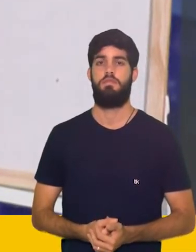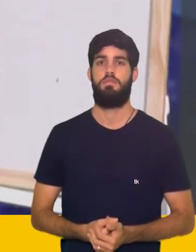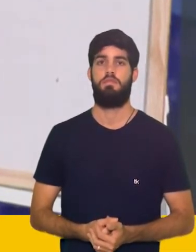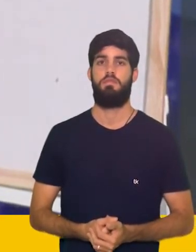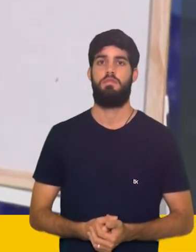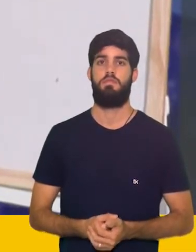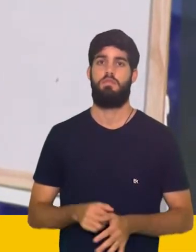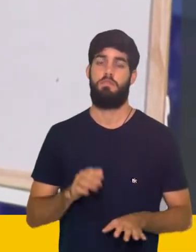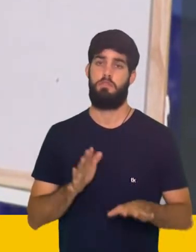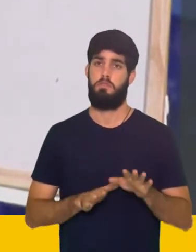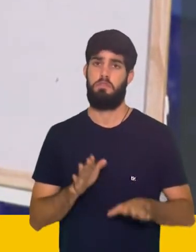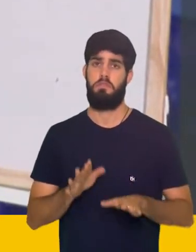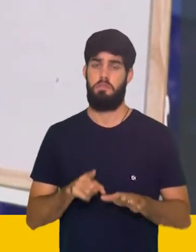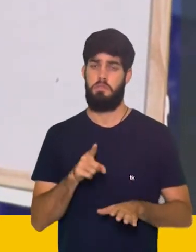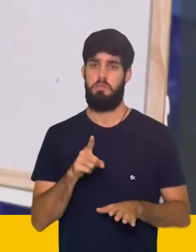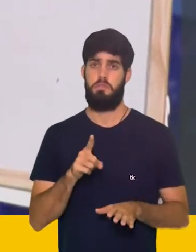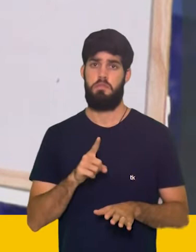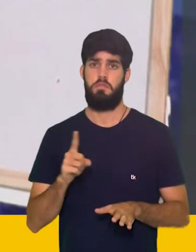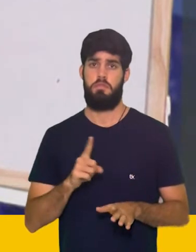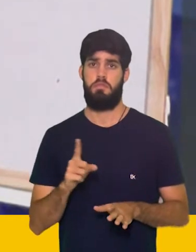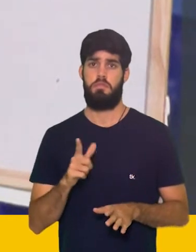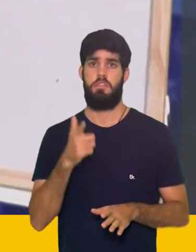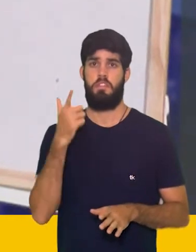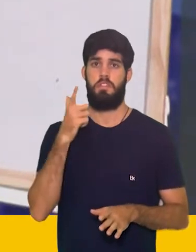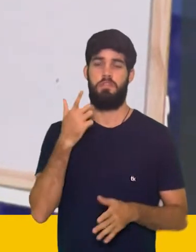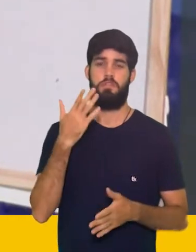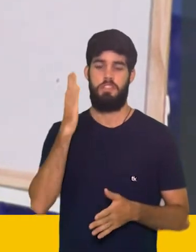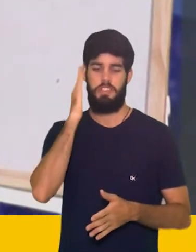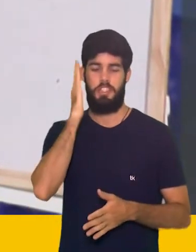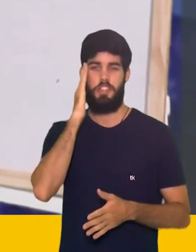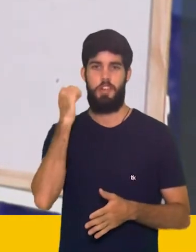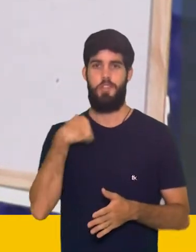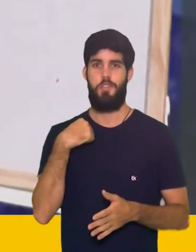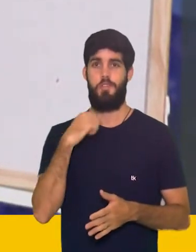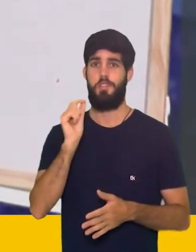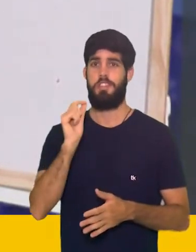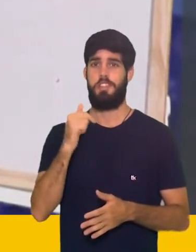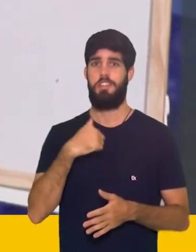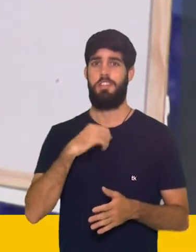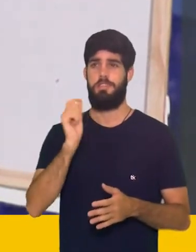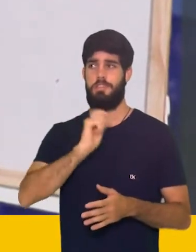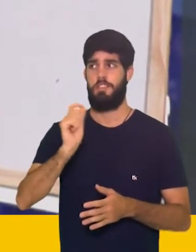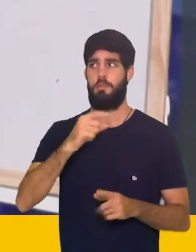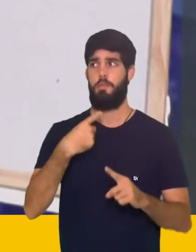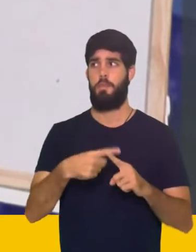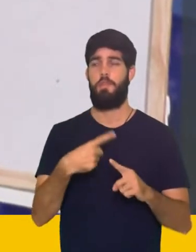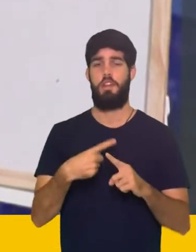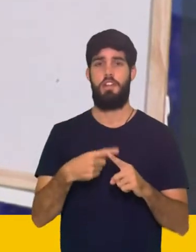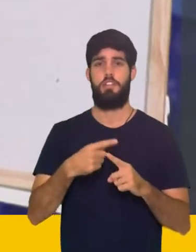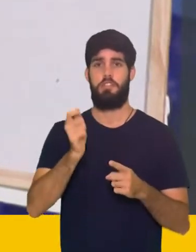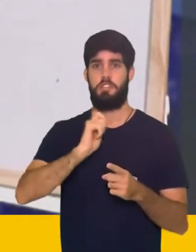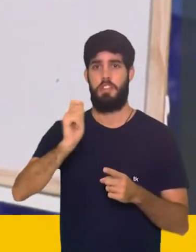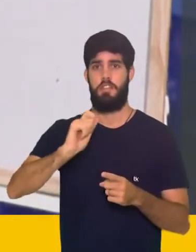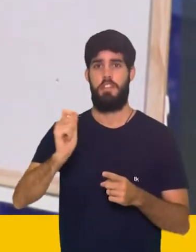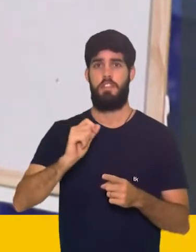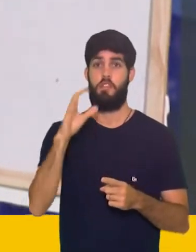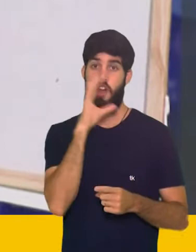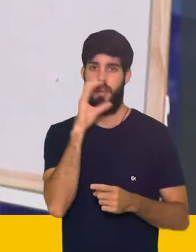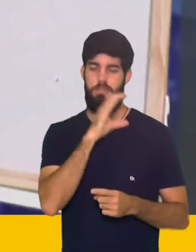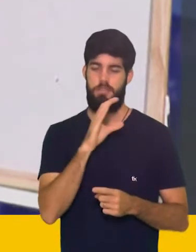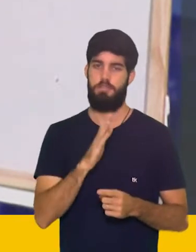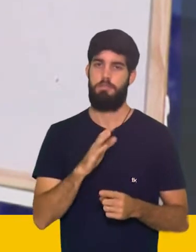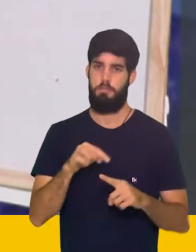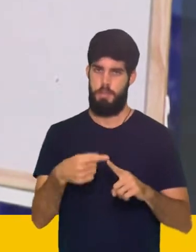Talvez não dê para você ler muito bem direitinho o que eu escrevo, porque essa letra é complicada, que a gente está escrevendo rápido. Mas eu estou lendo para